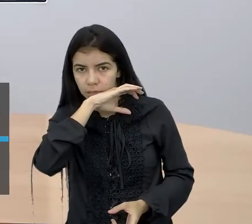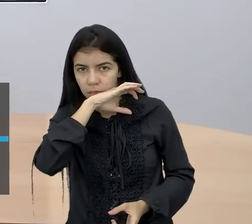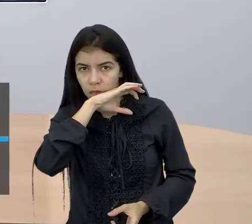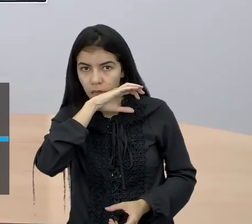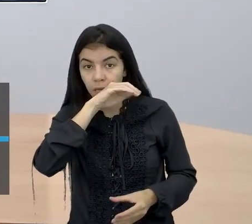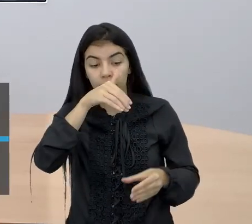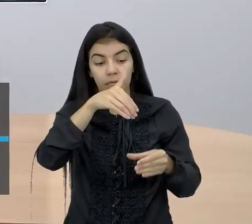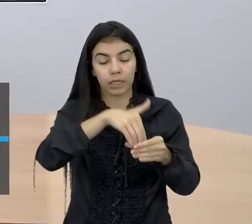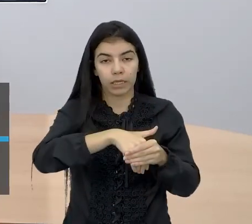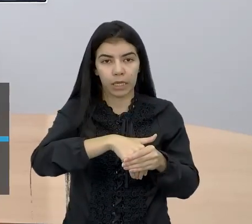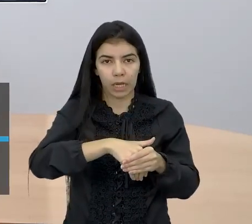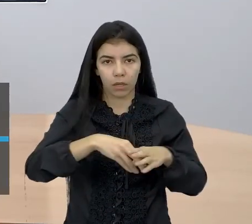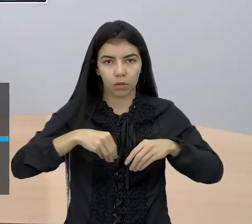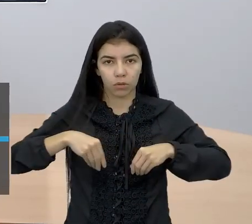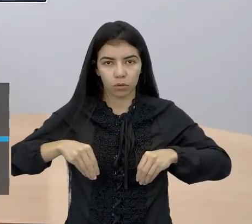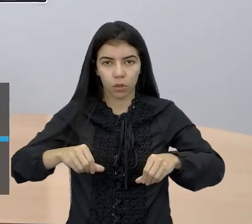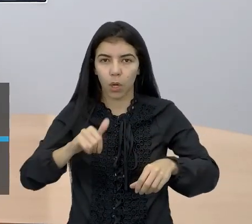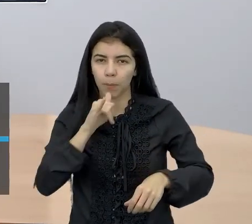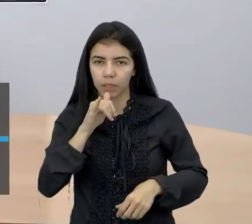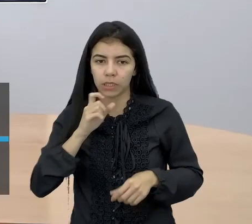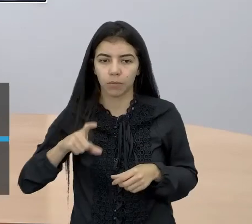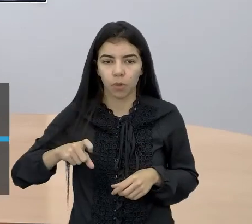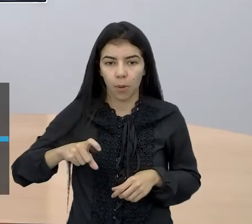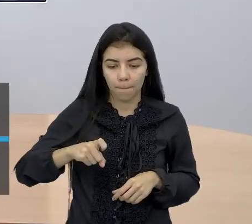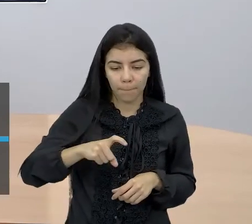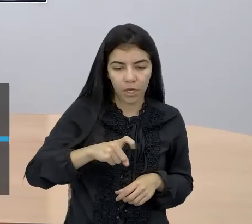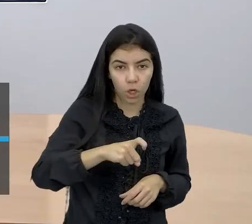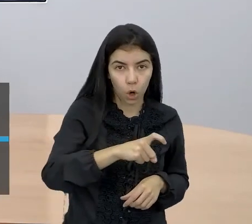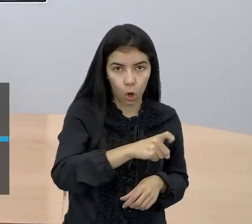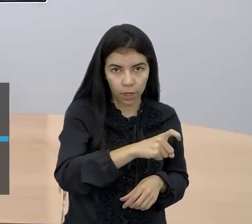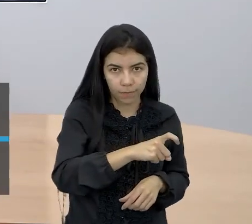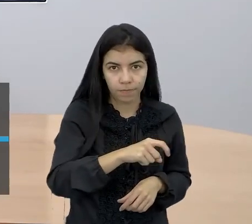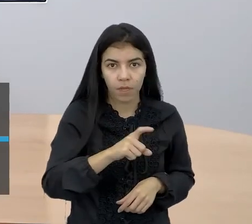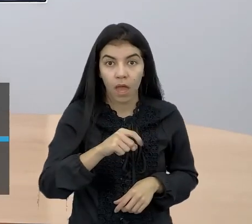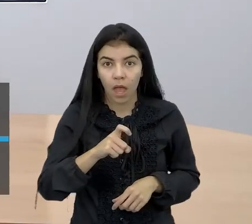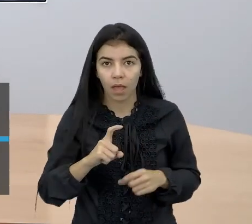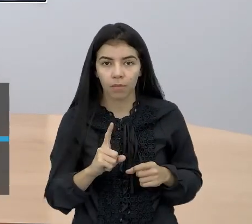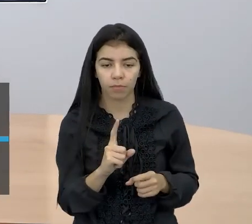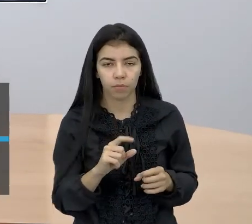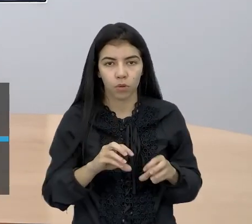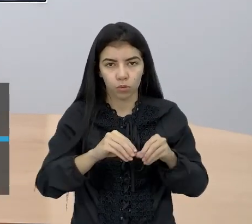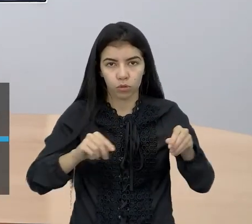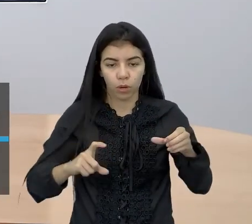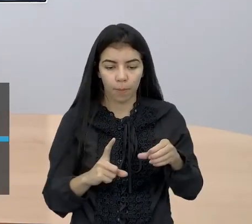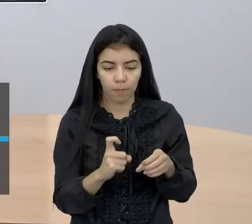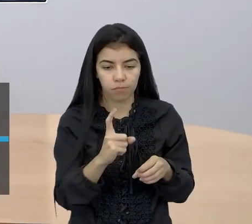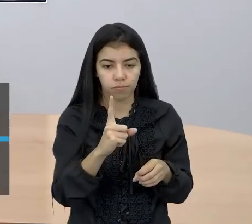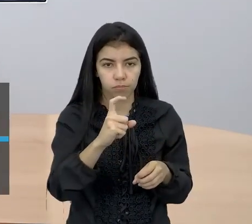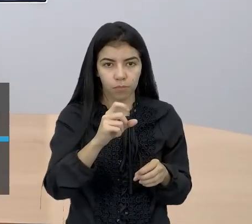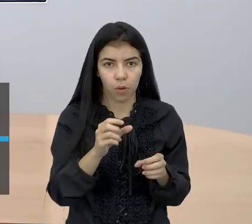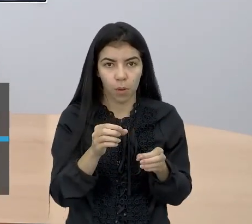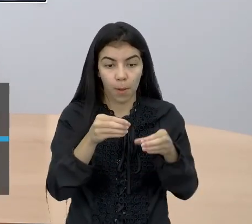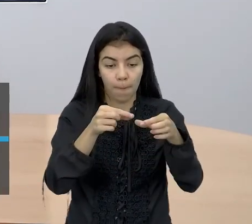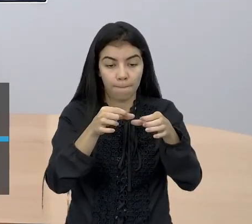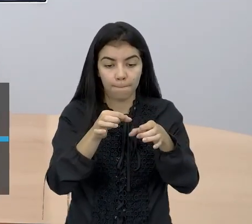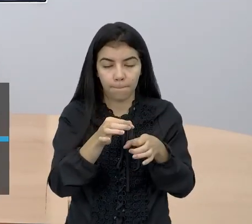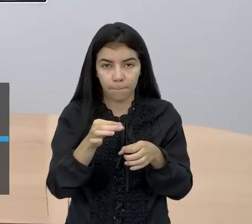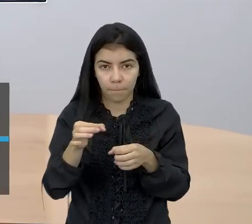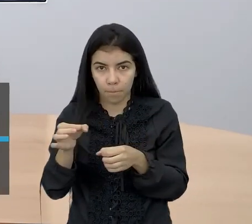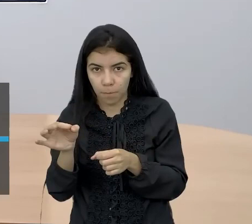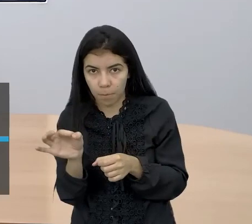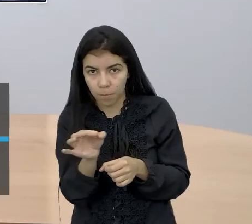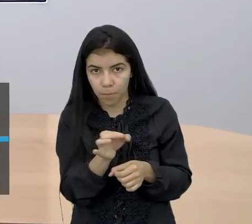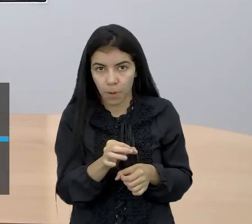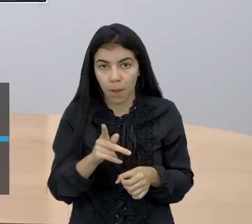Então, se você tem minhoca andando, tá fazendo ali furinhos no solo, caminho delas, né? Você tem outros bichinhos, como o piolho